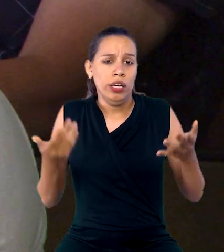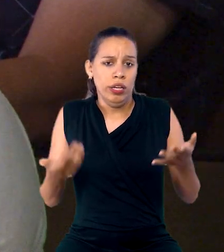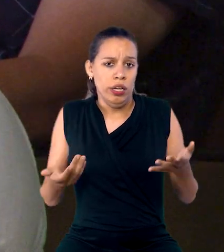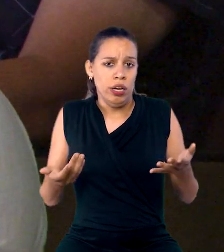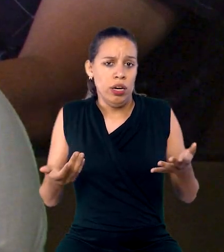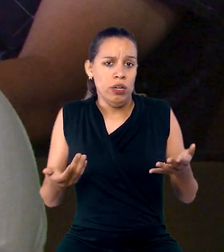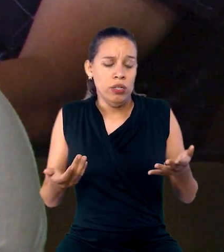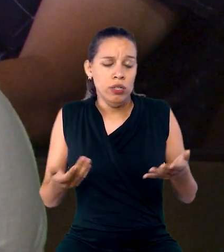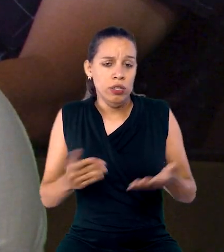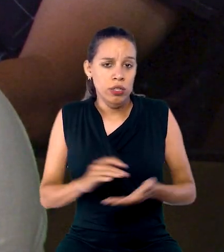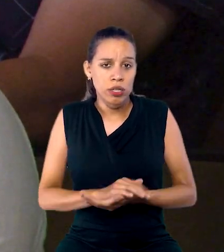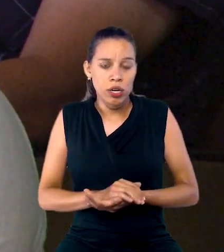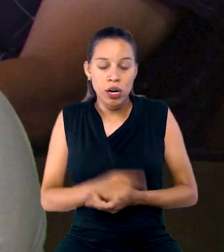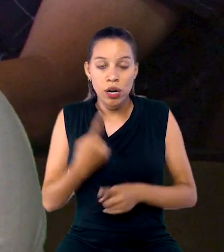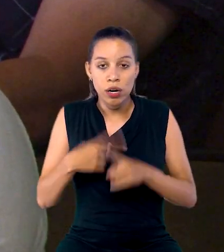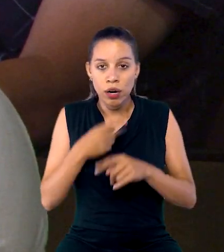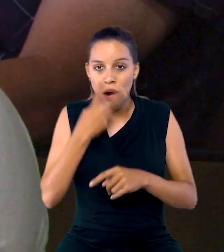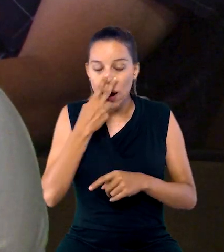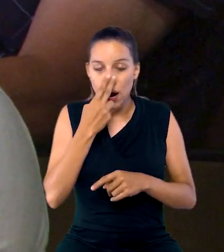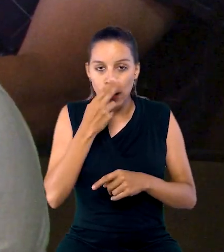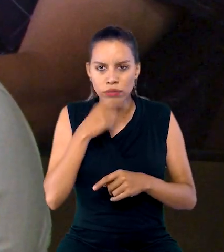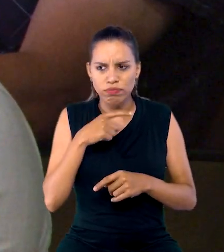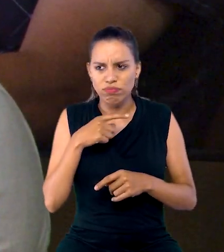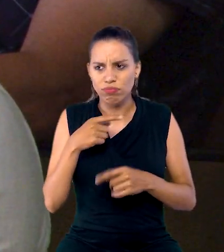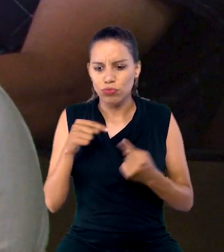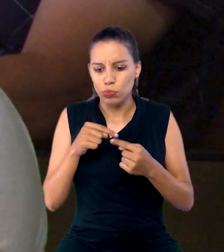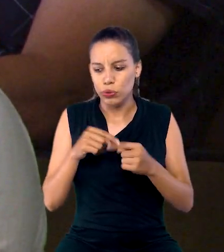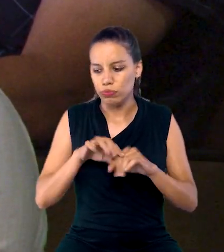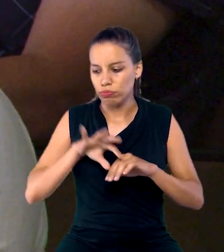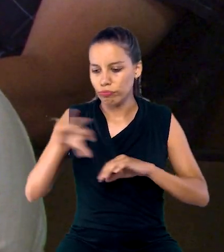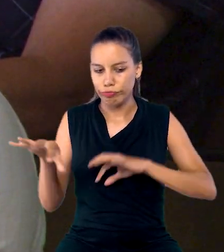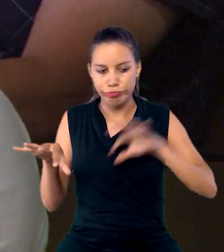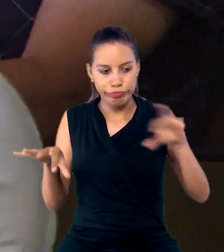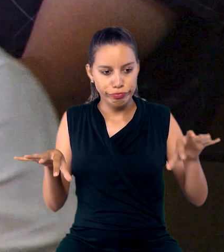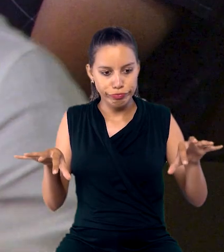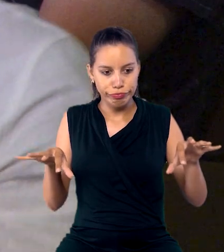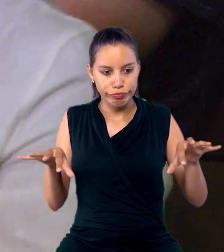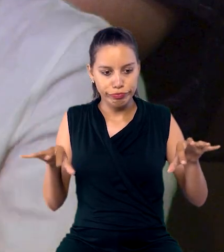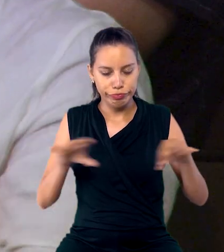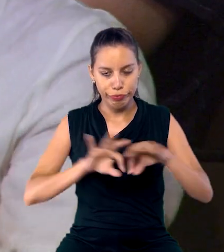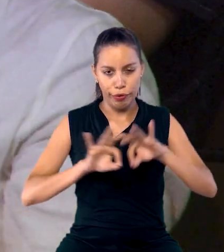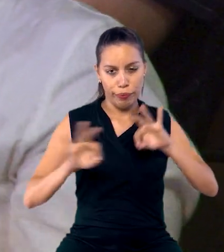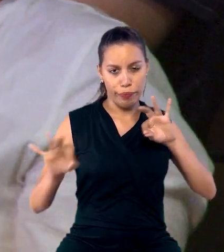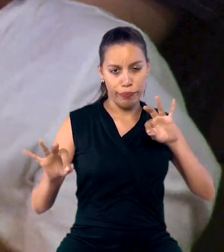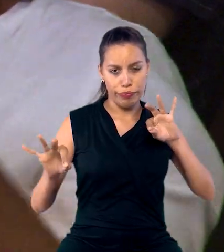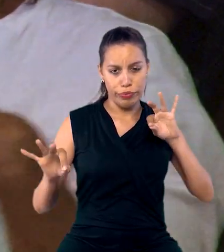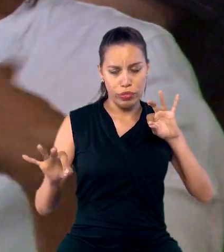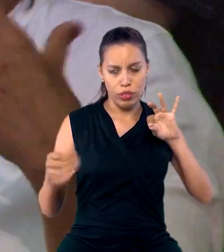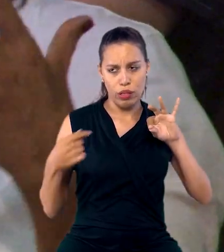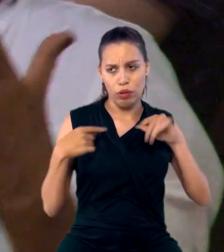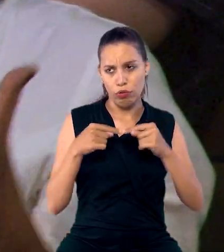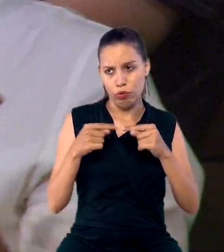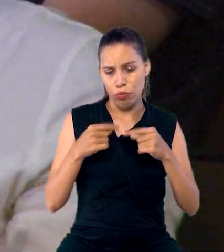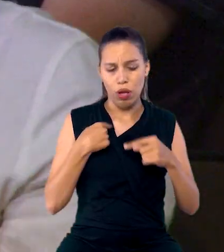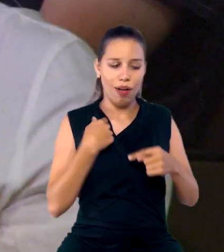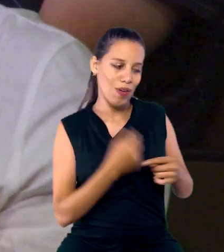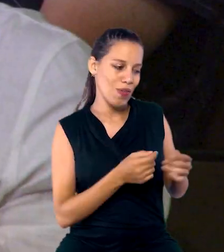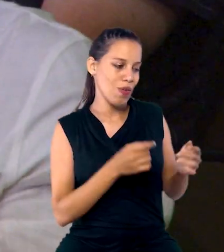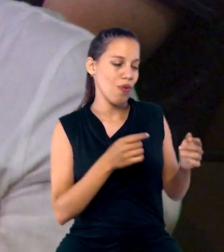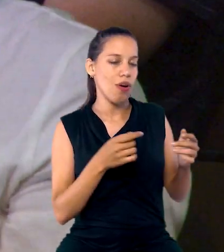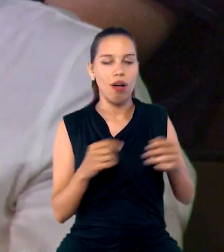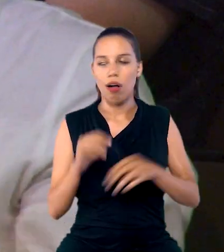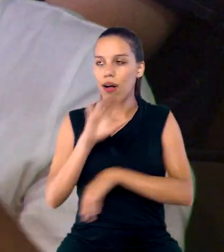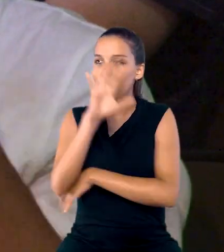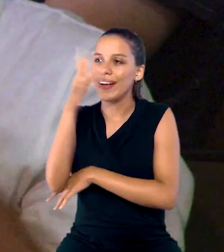Eliane? Porque parece que são coisas tão distantes, sabe? Uma coisa é meio assim... eu estou em contato